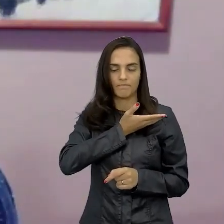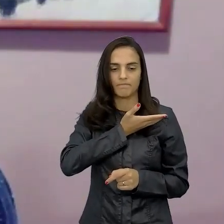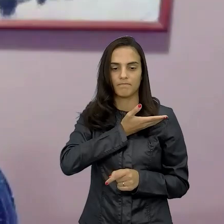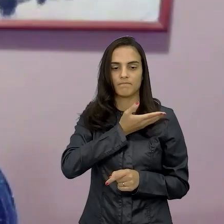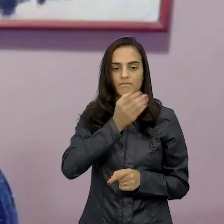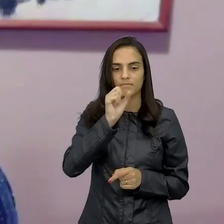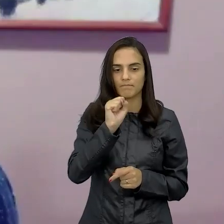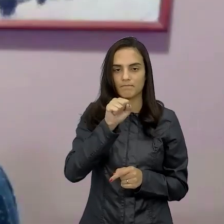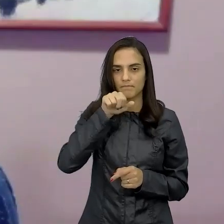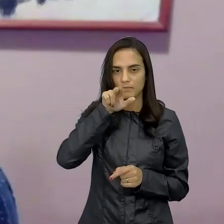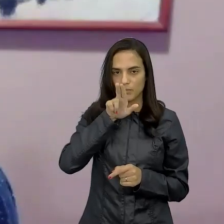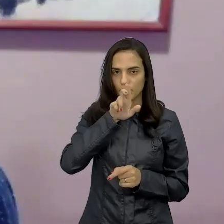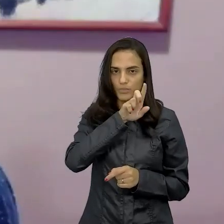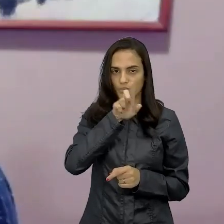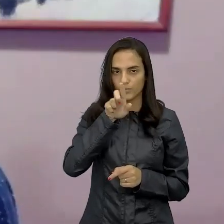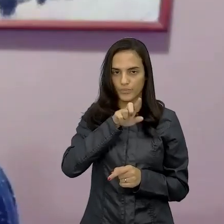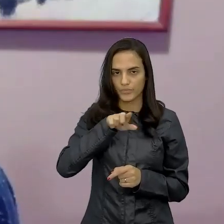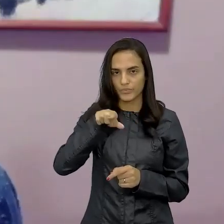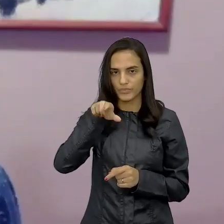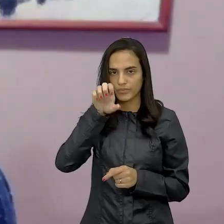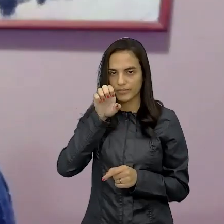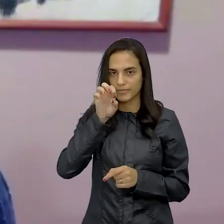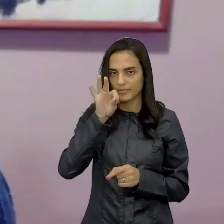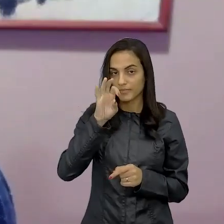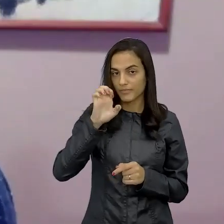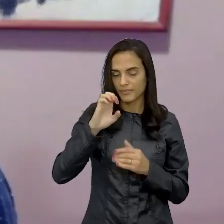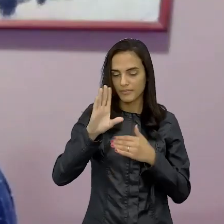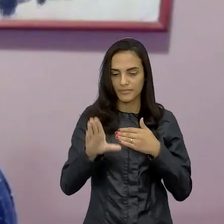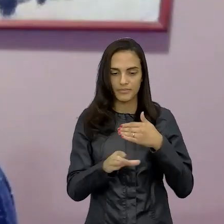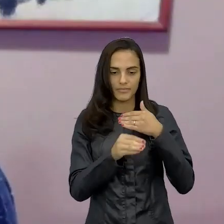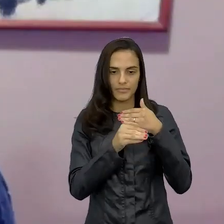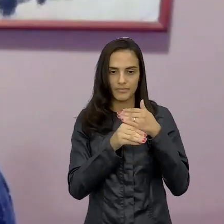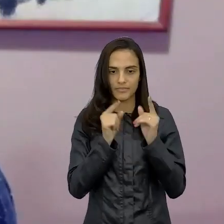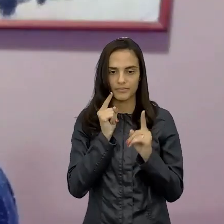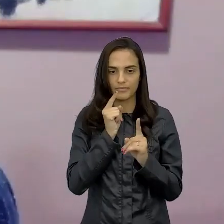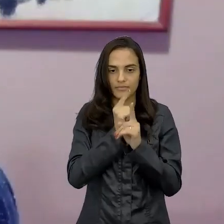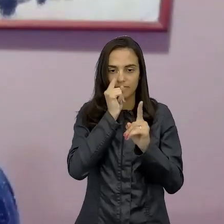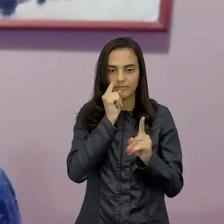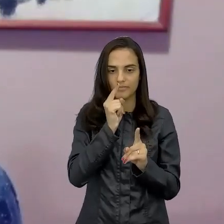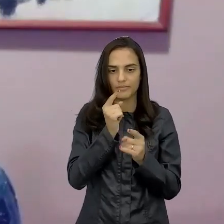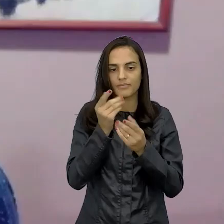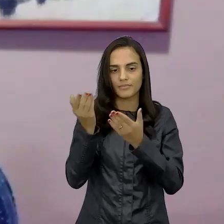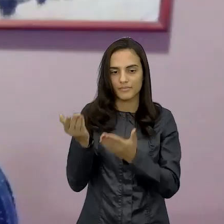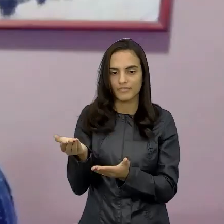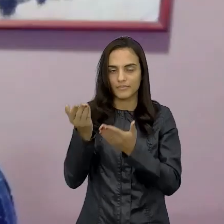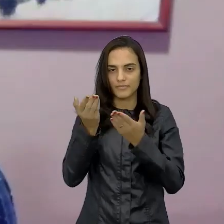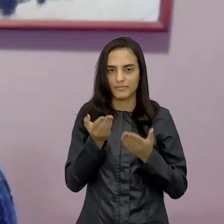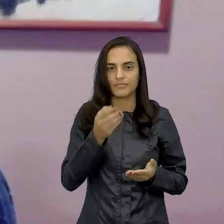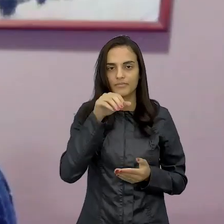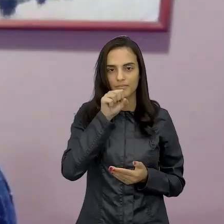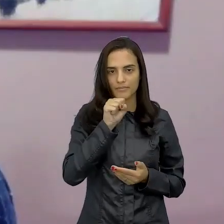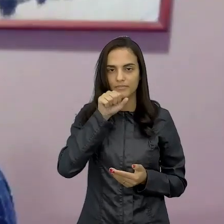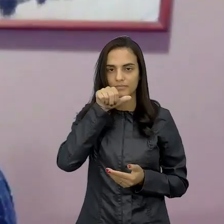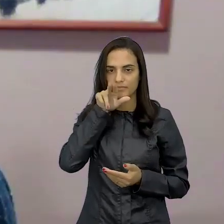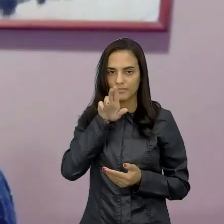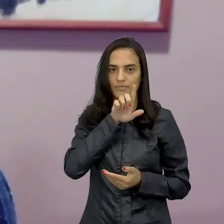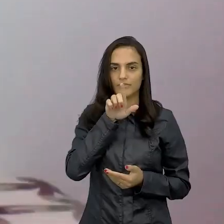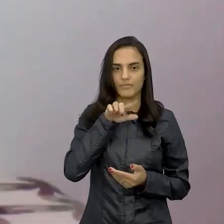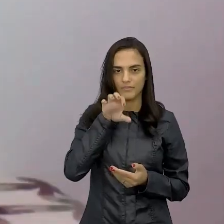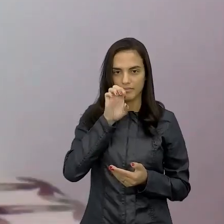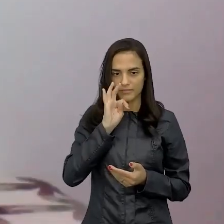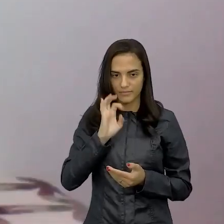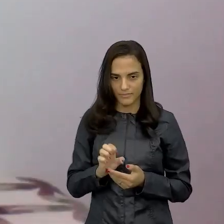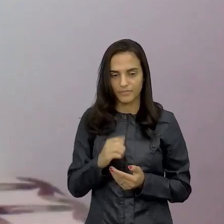amiga Suzete para a composição desse nosso encontro. E volto a palavra para você, Suzete.